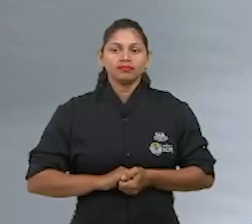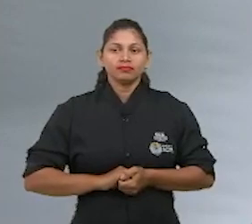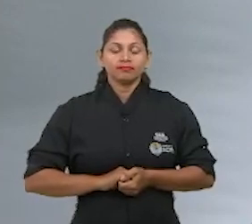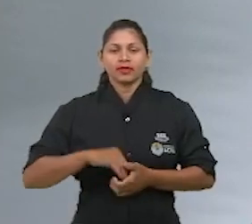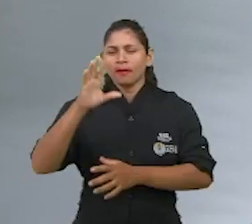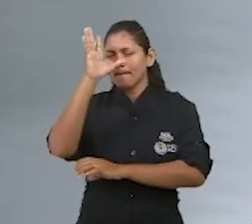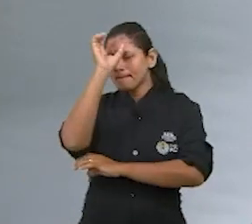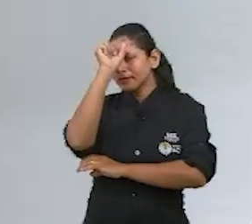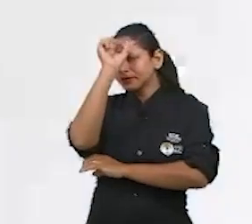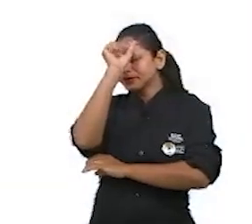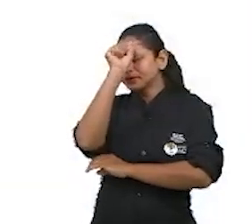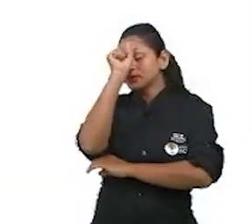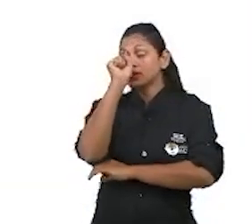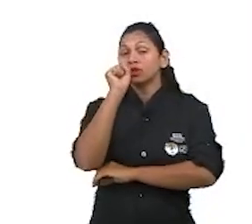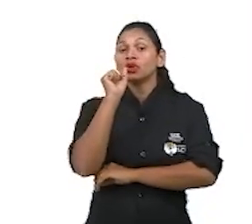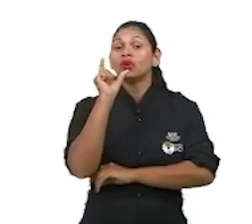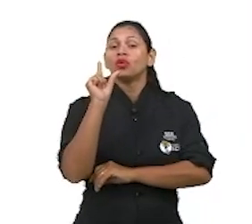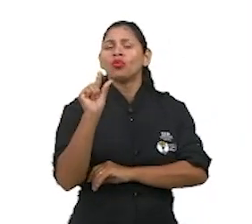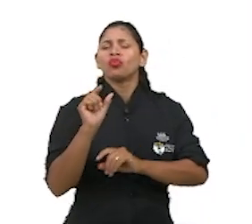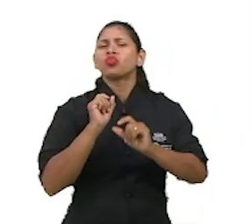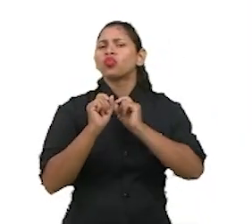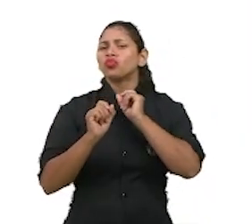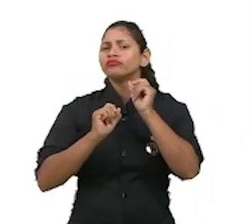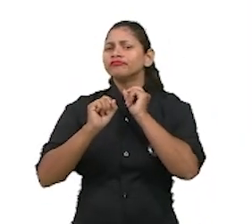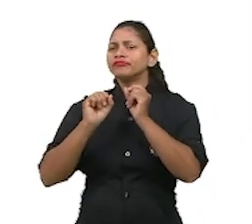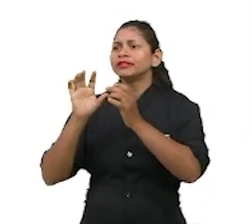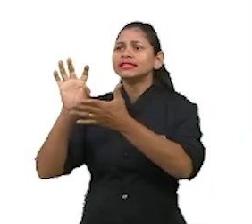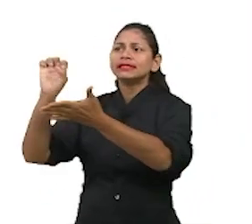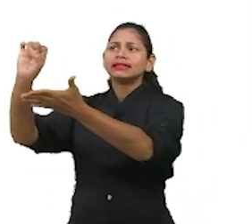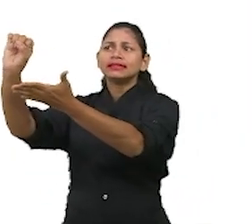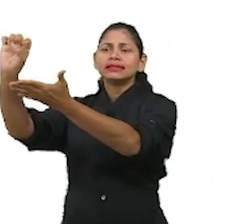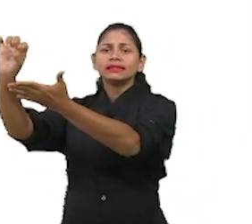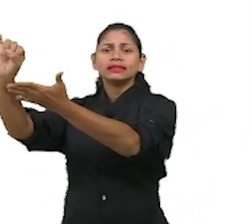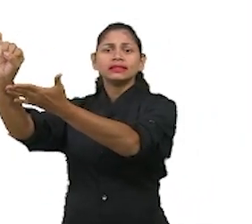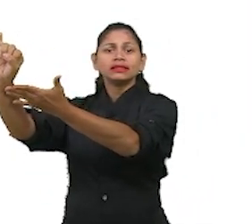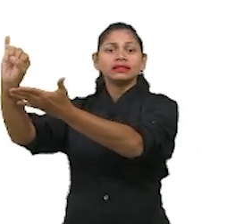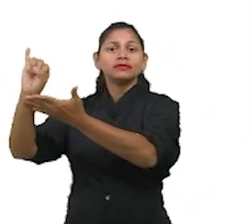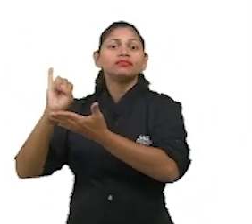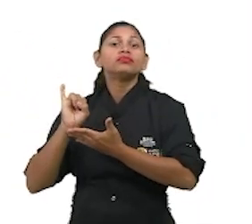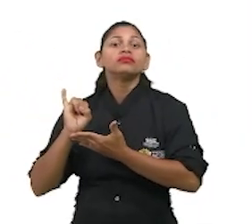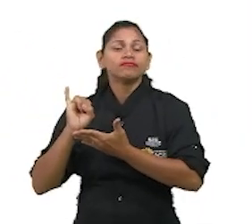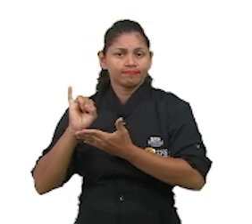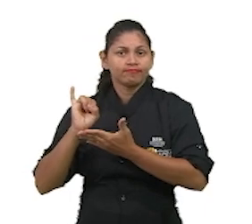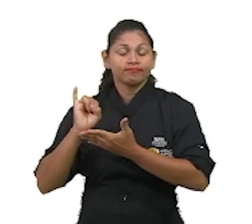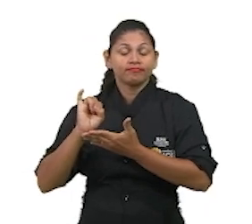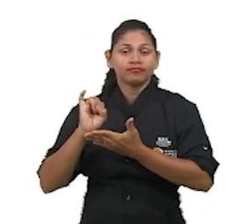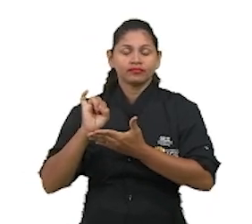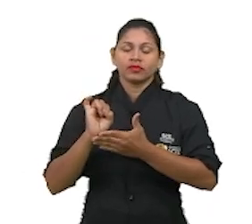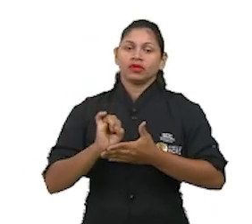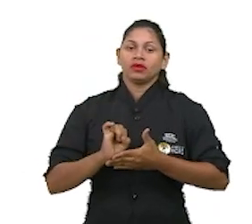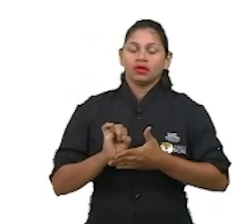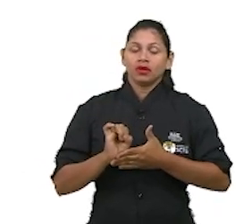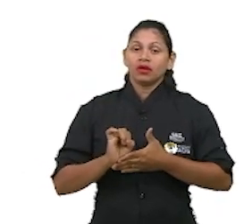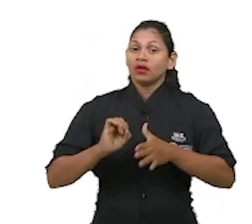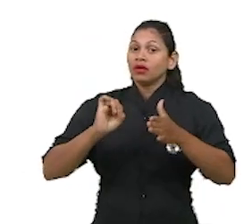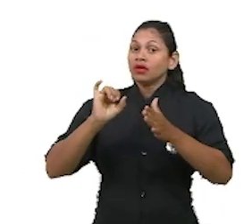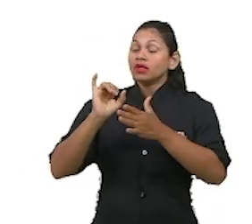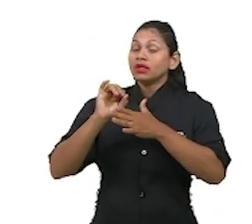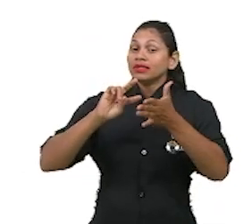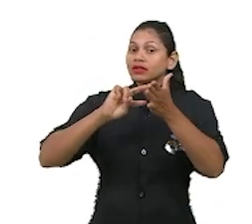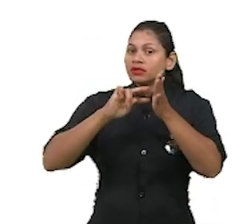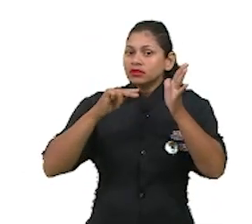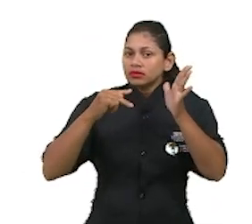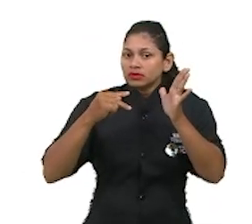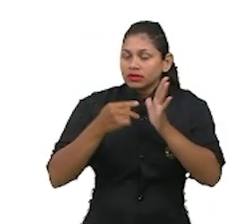aprender um pouco mais então. O que é importação? Acompanhe comigo o texto. O ato da importação de um bem